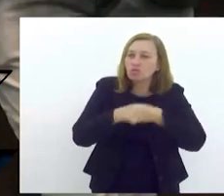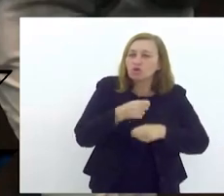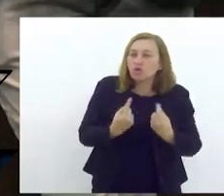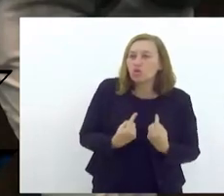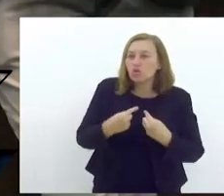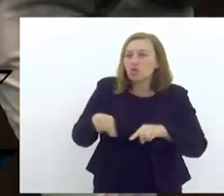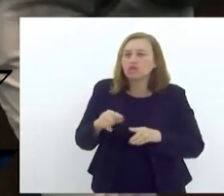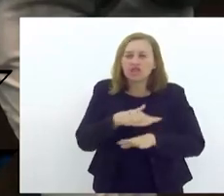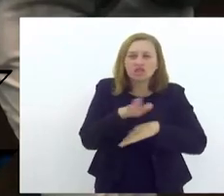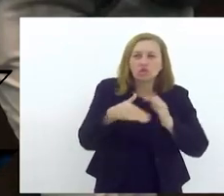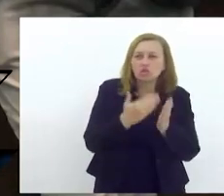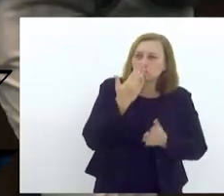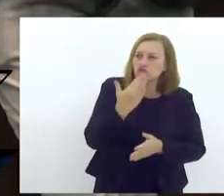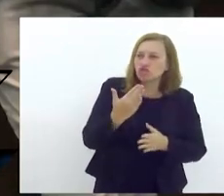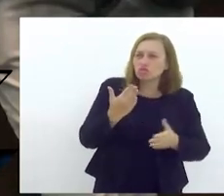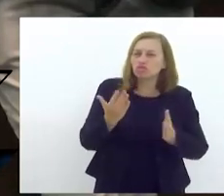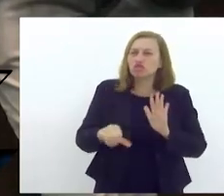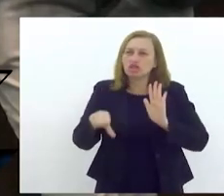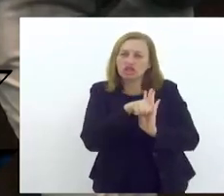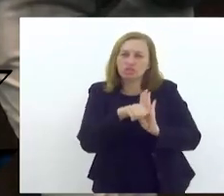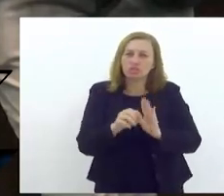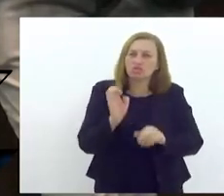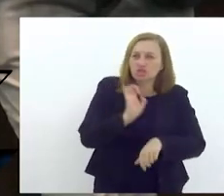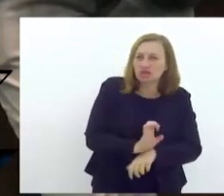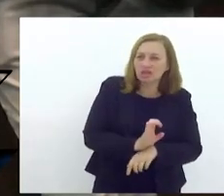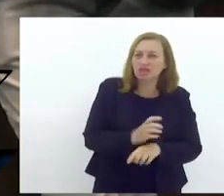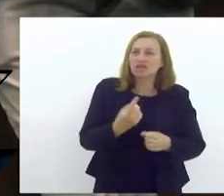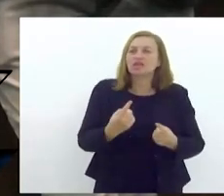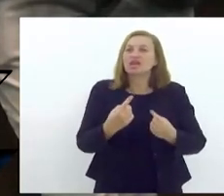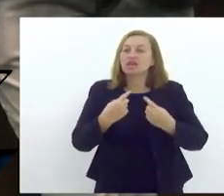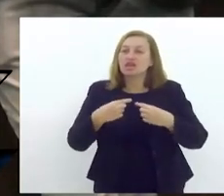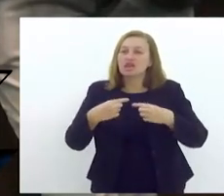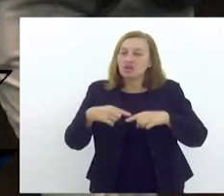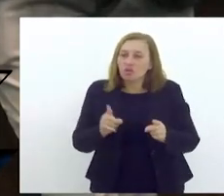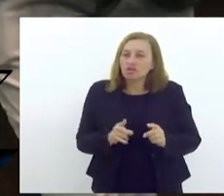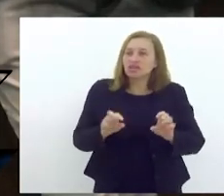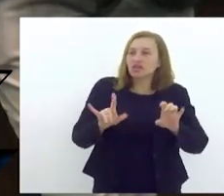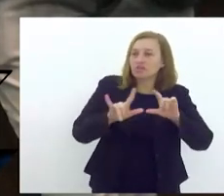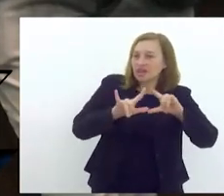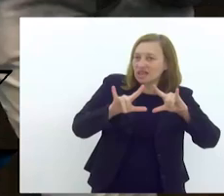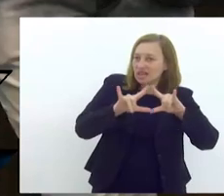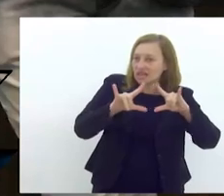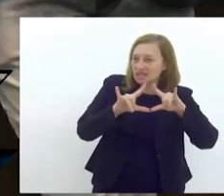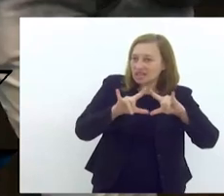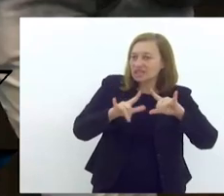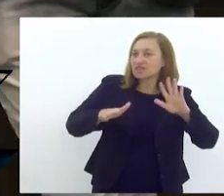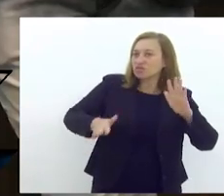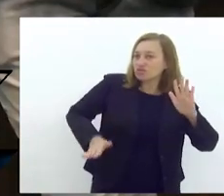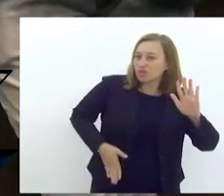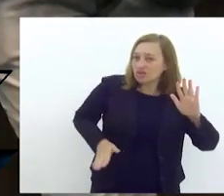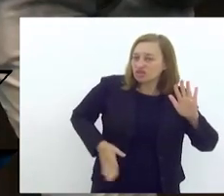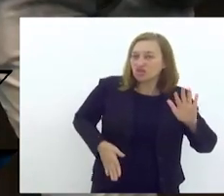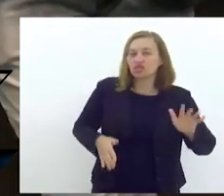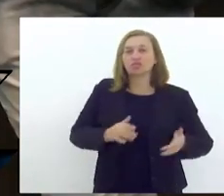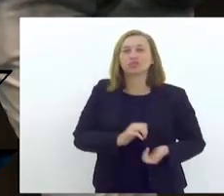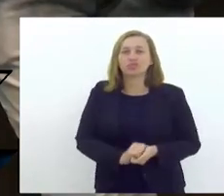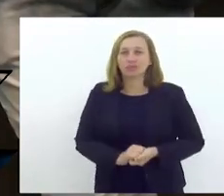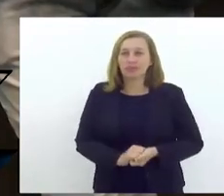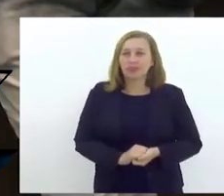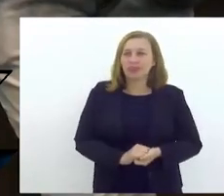a todo tipo de crime nesse estado enfrenta milícia enfrenta o narco terrorismo